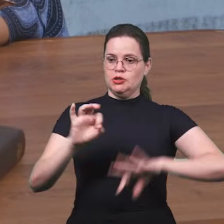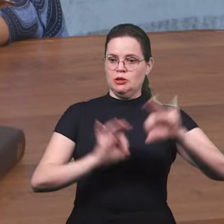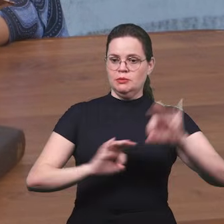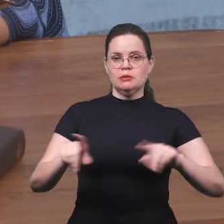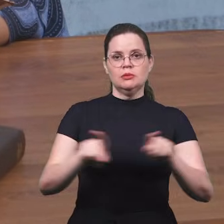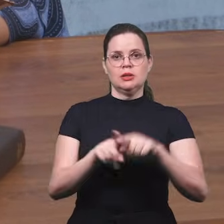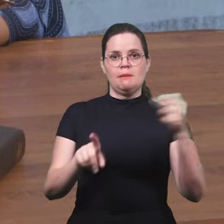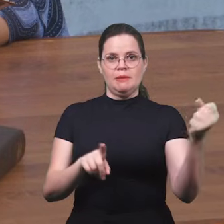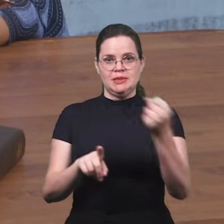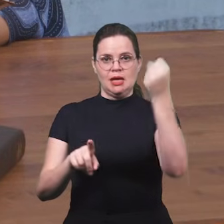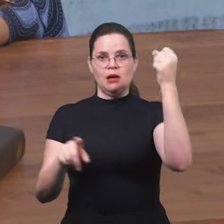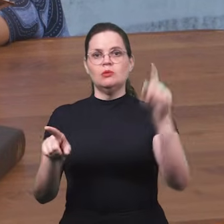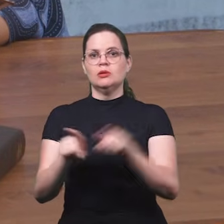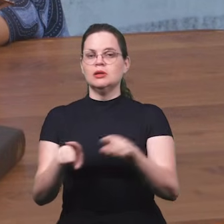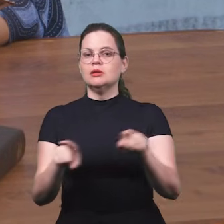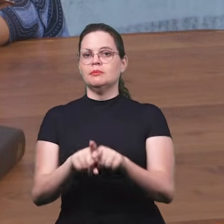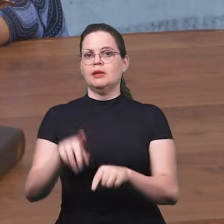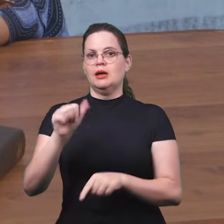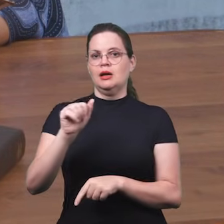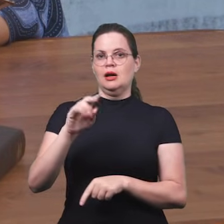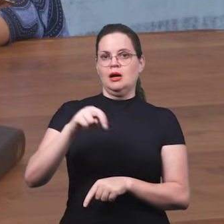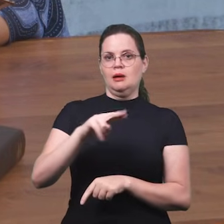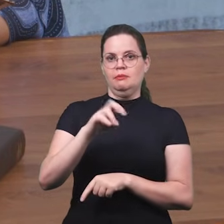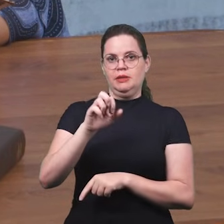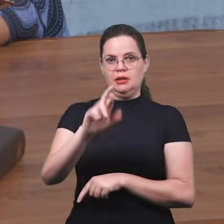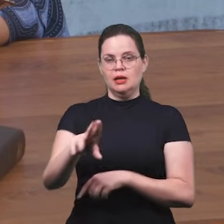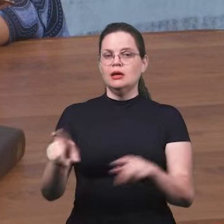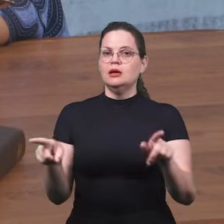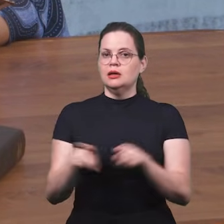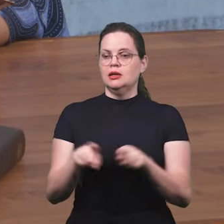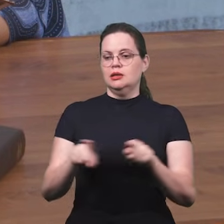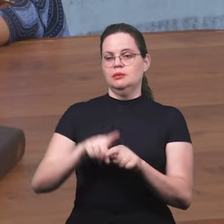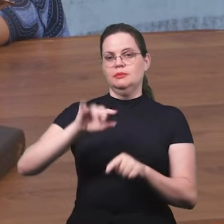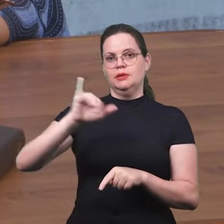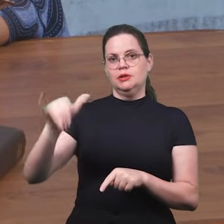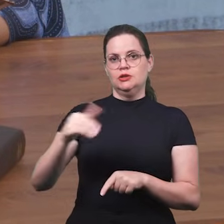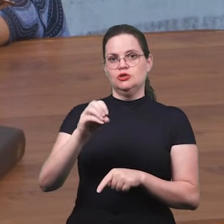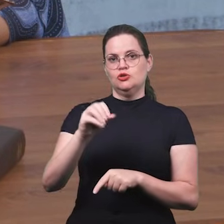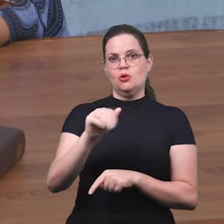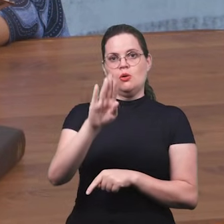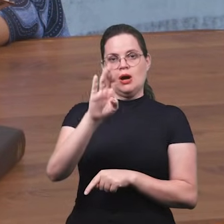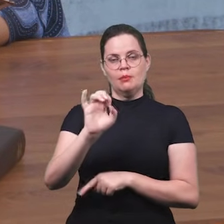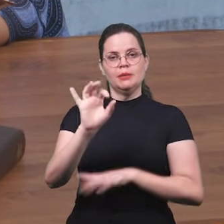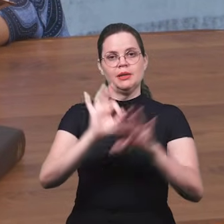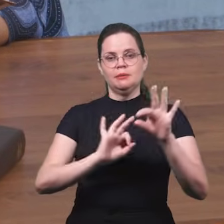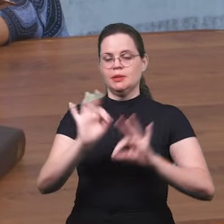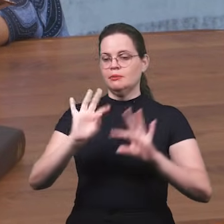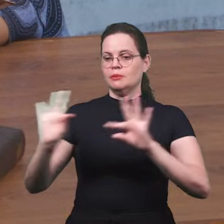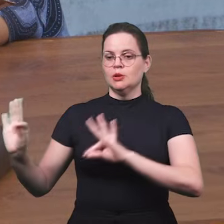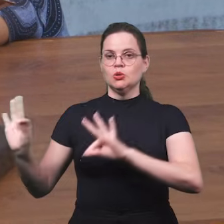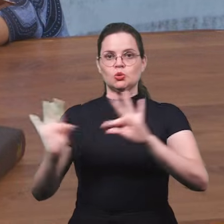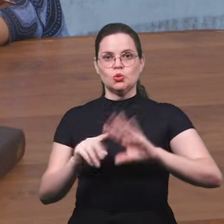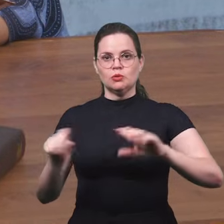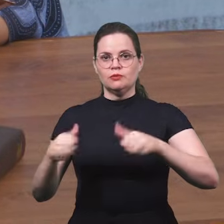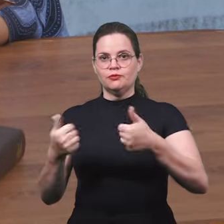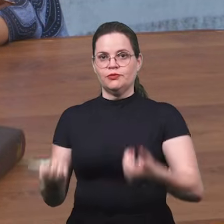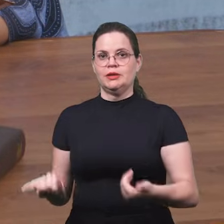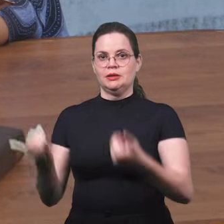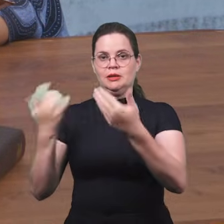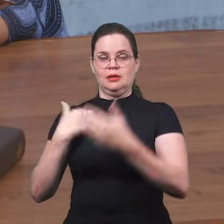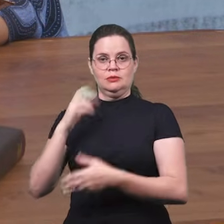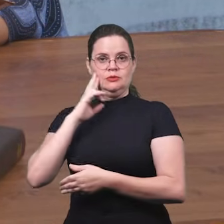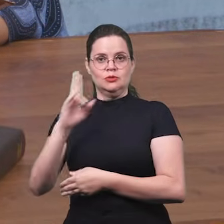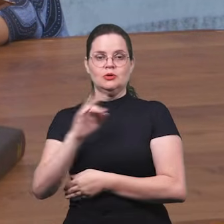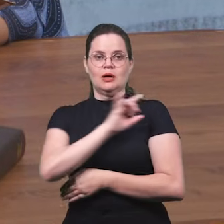de Quis, e Abner filho de Ner, e Joabe filho de Zeruia. Tudo quanto qualquer